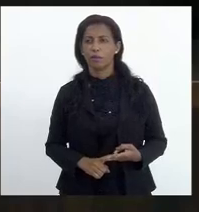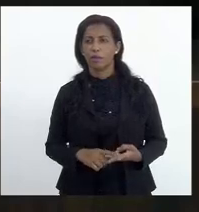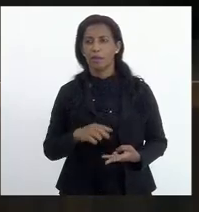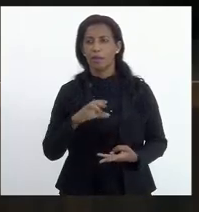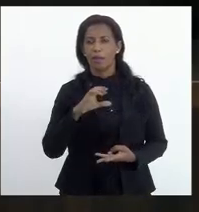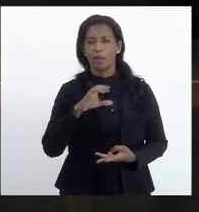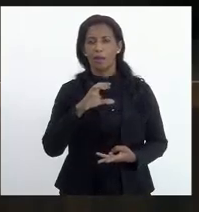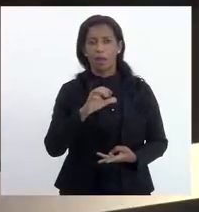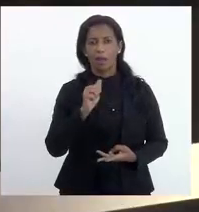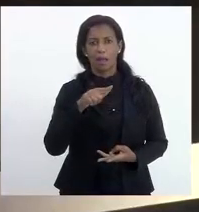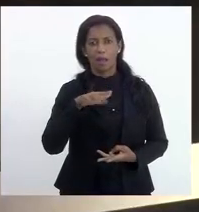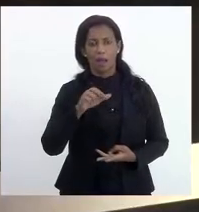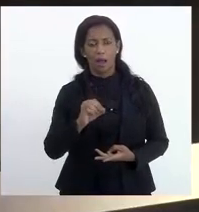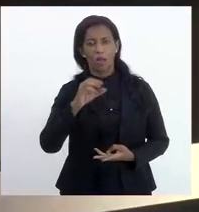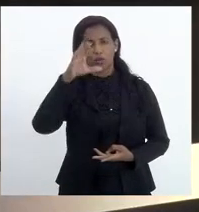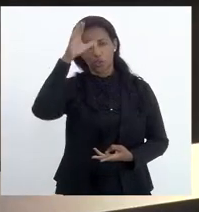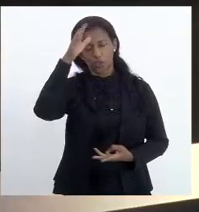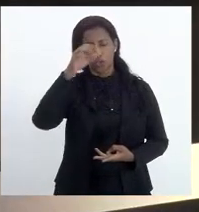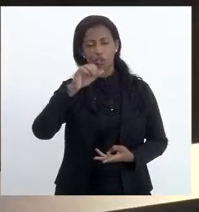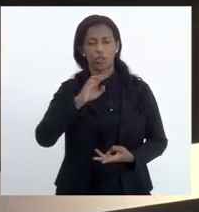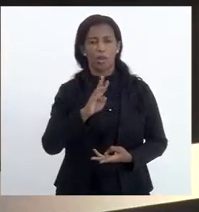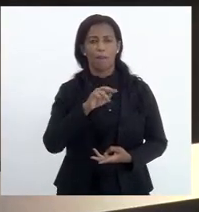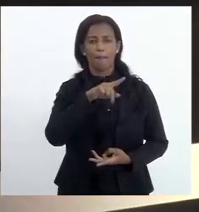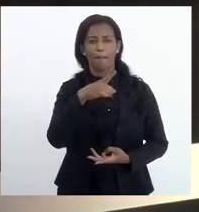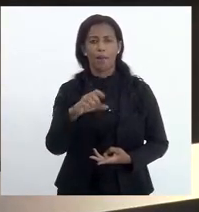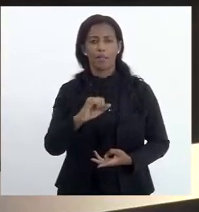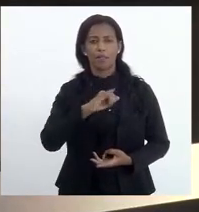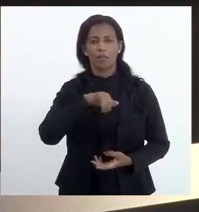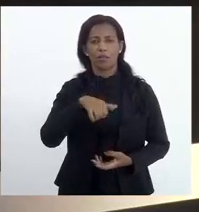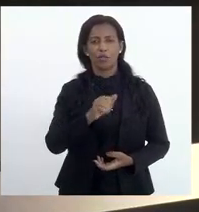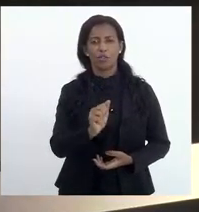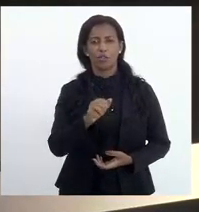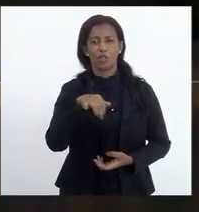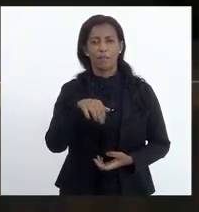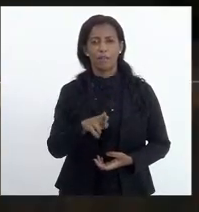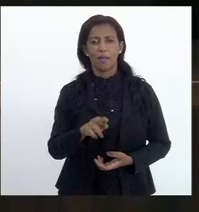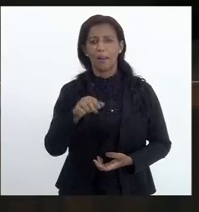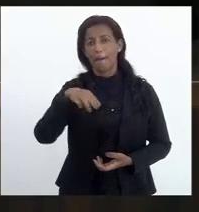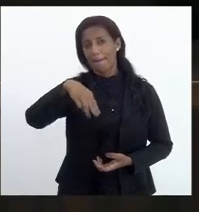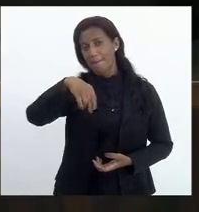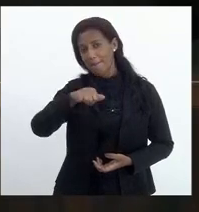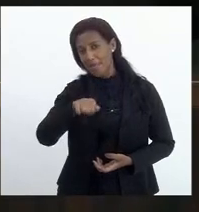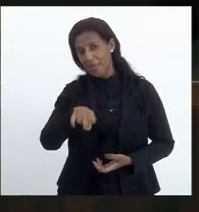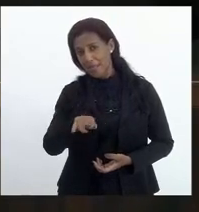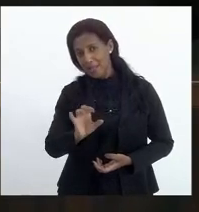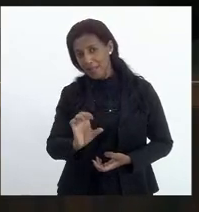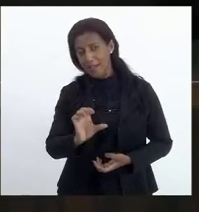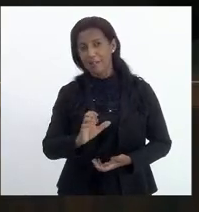Carlos Augusto, Tia Ju, Brazão, Jalmin Júnior, Carlos Mink,